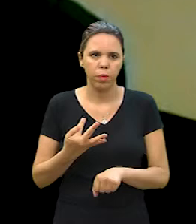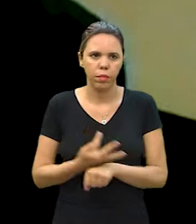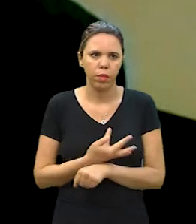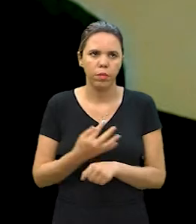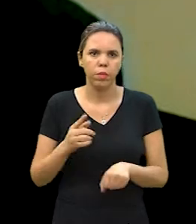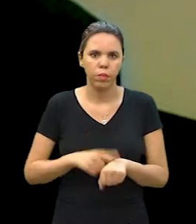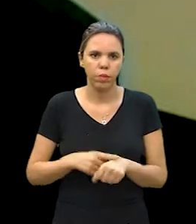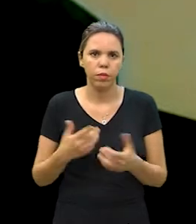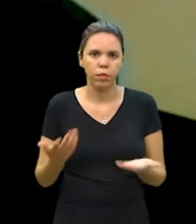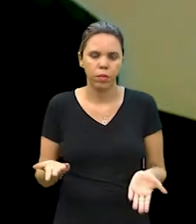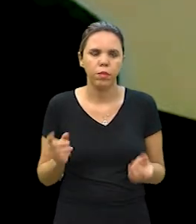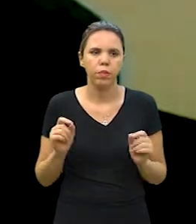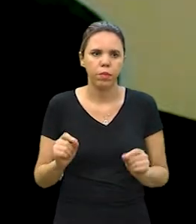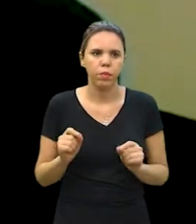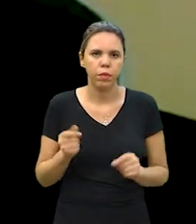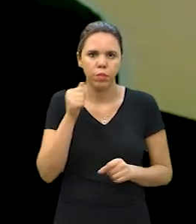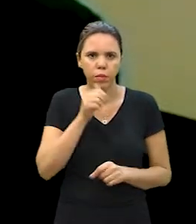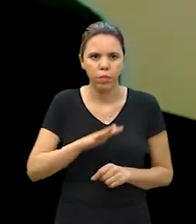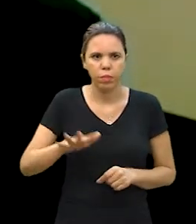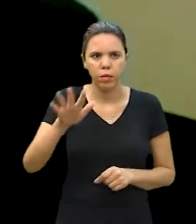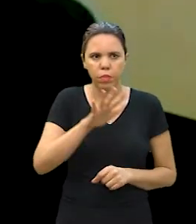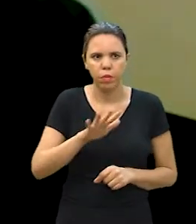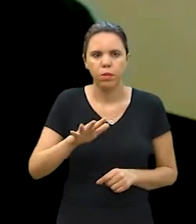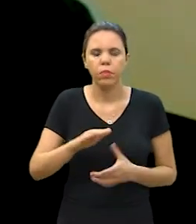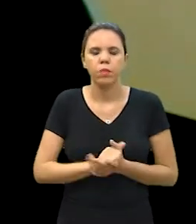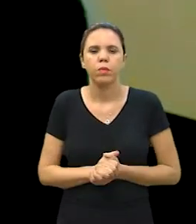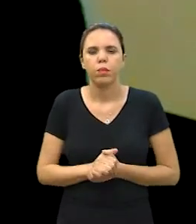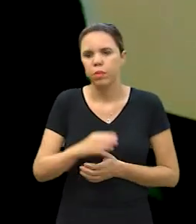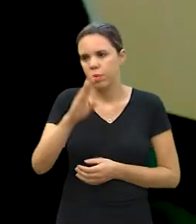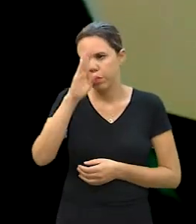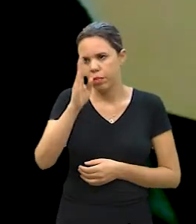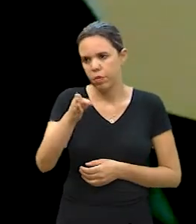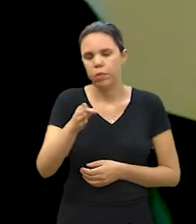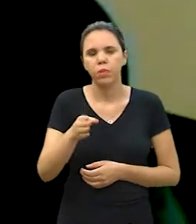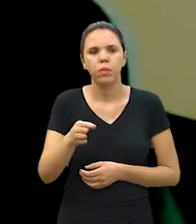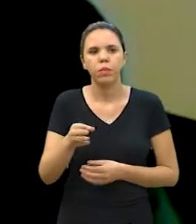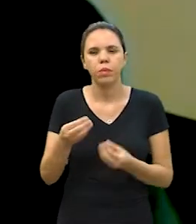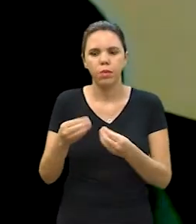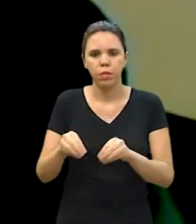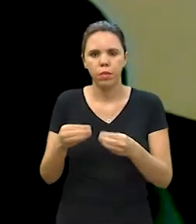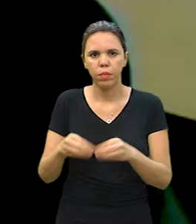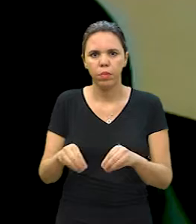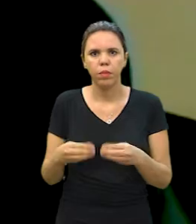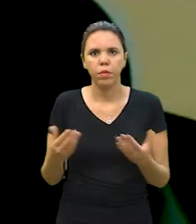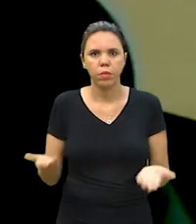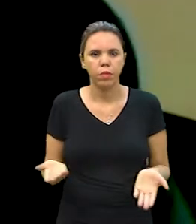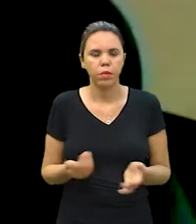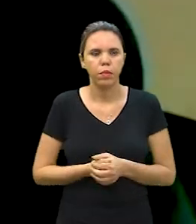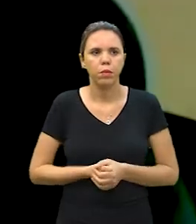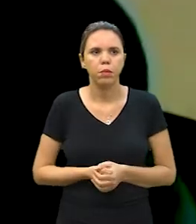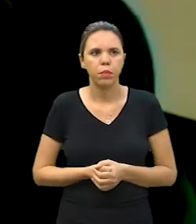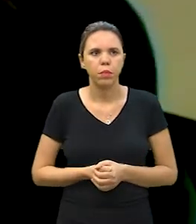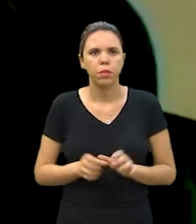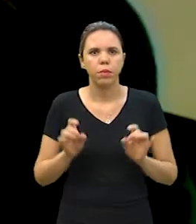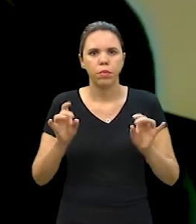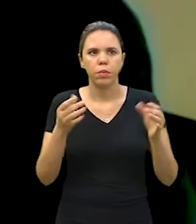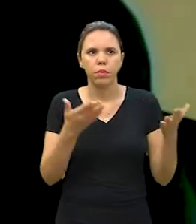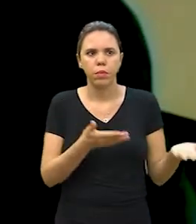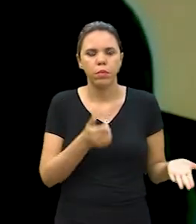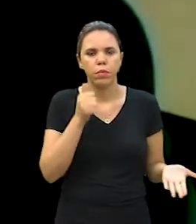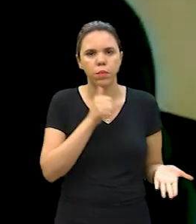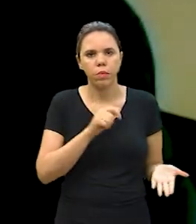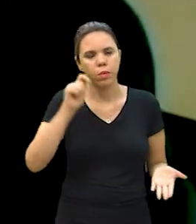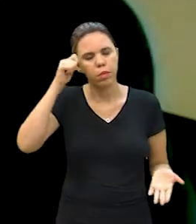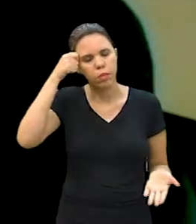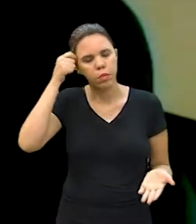crise, um momento em que as mulheres foram principalmente afetadas, né? E, em especial,